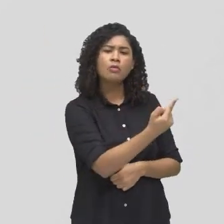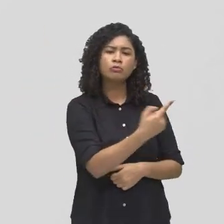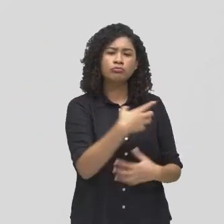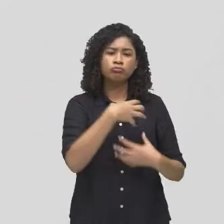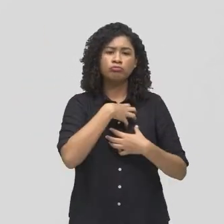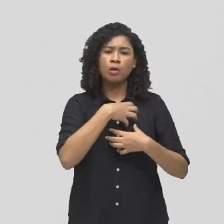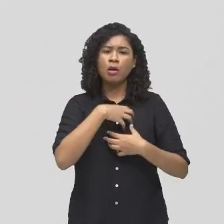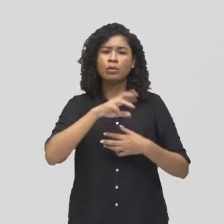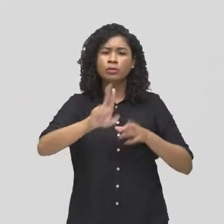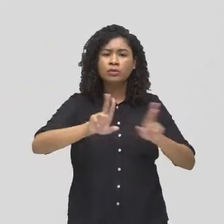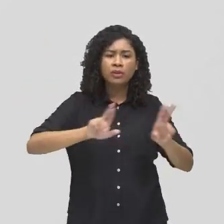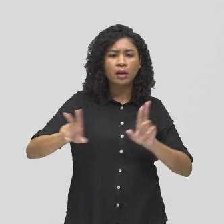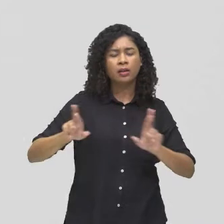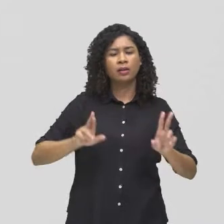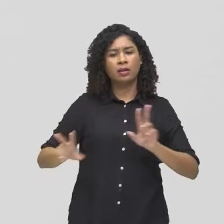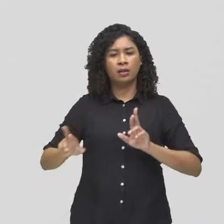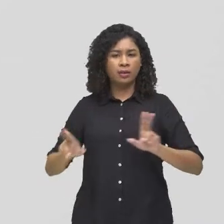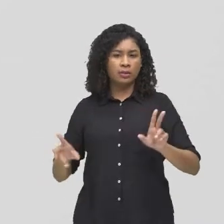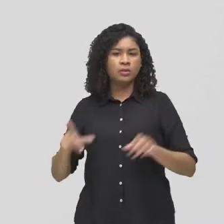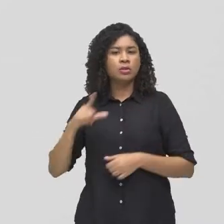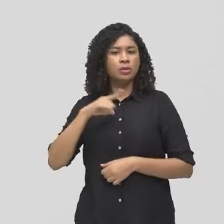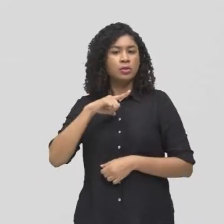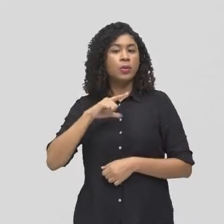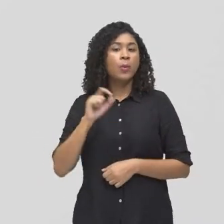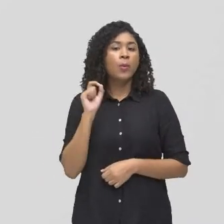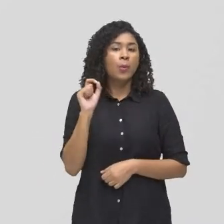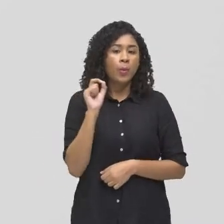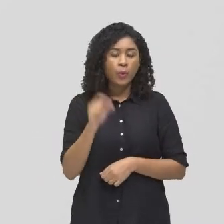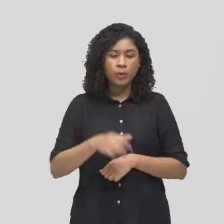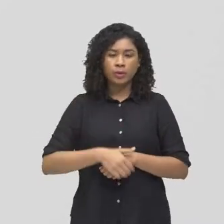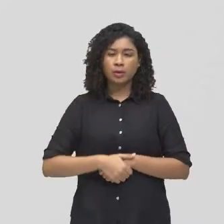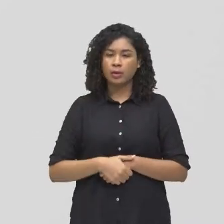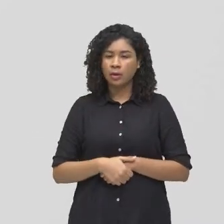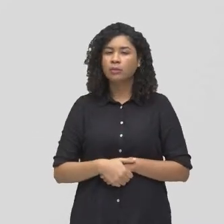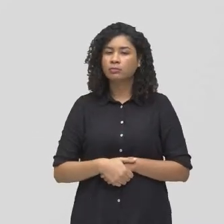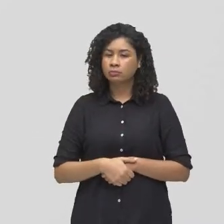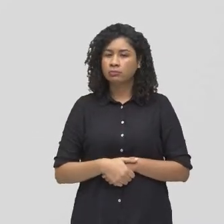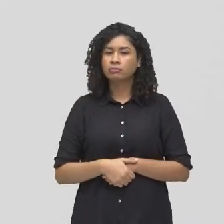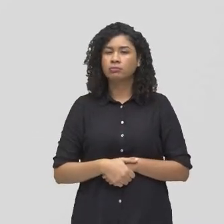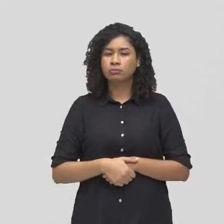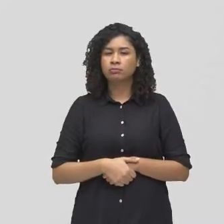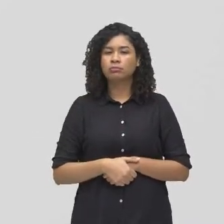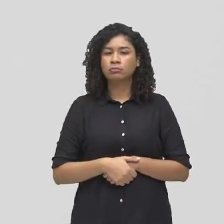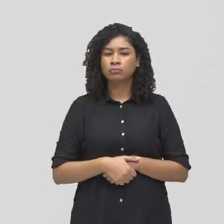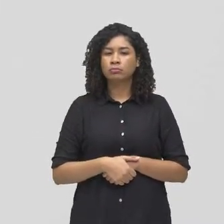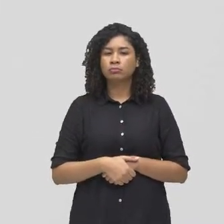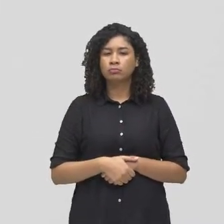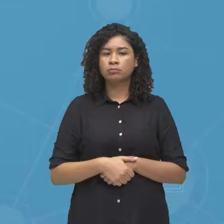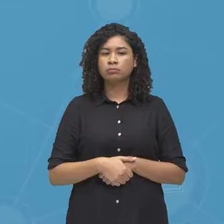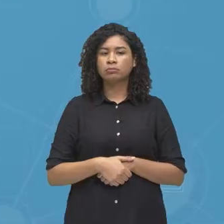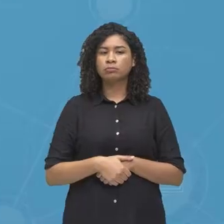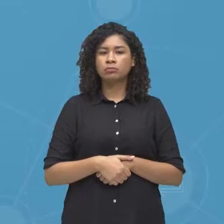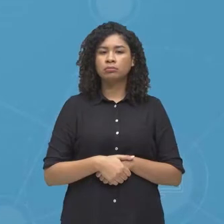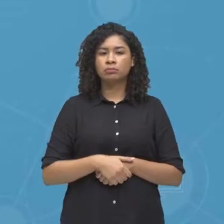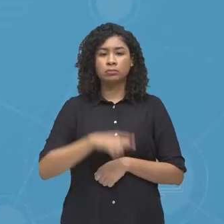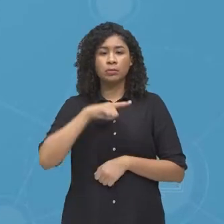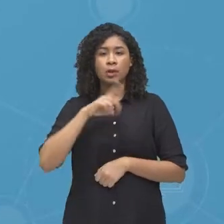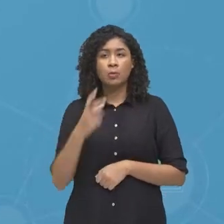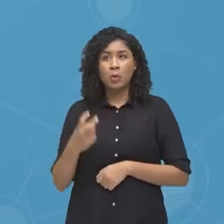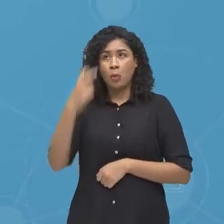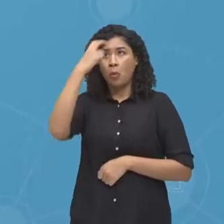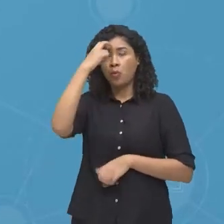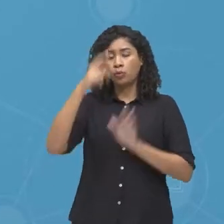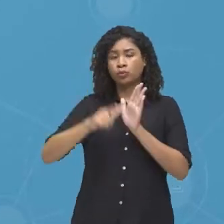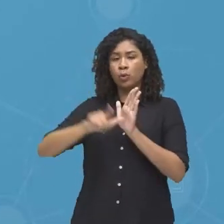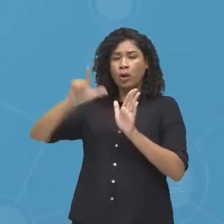seu arcabouço, tendo, de certa forma, a sua ligação umbilical com a sua cultura de